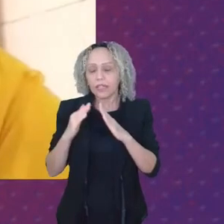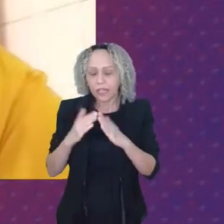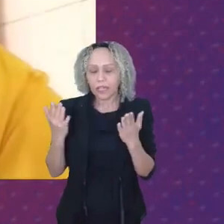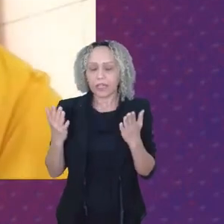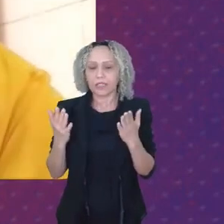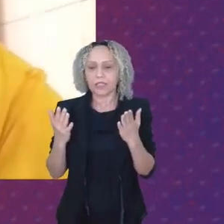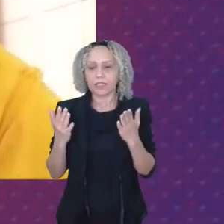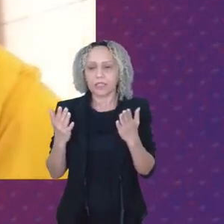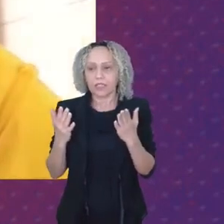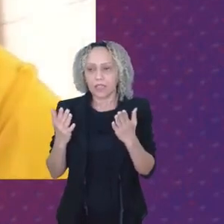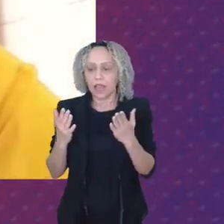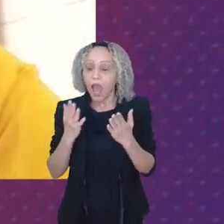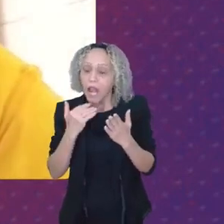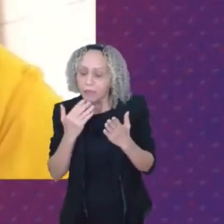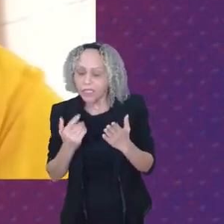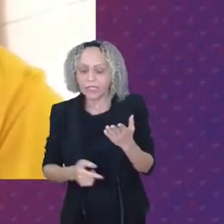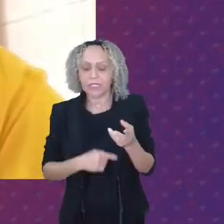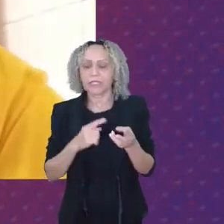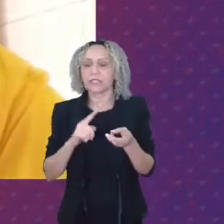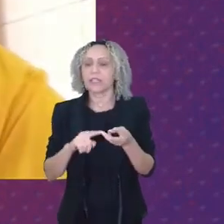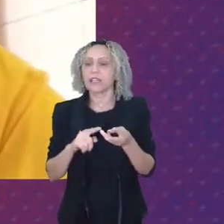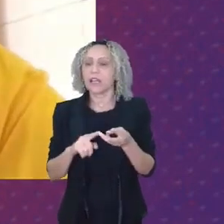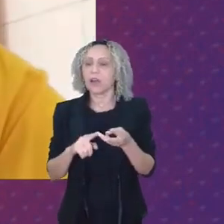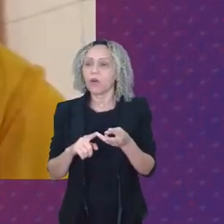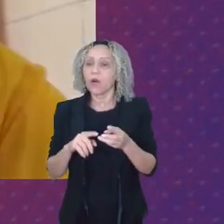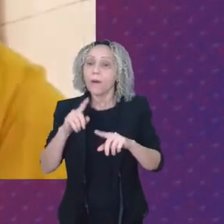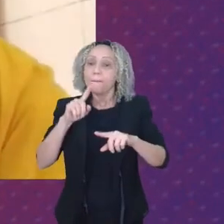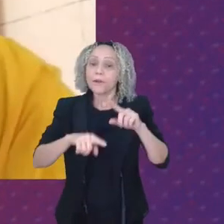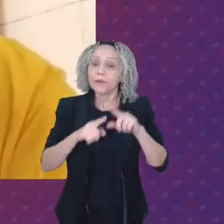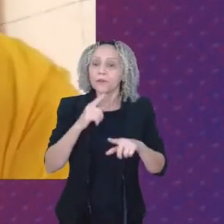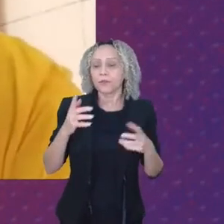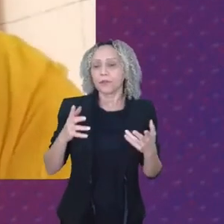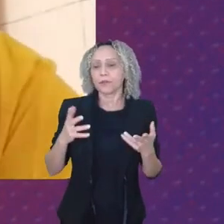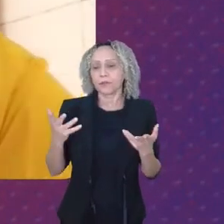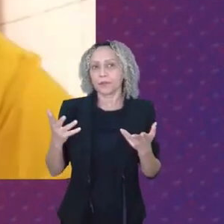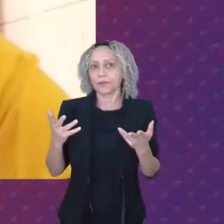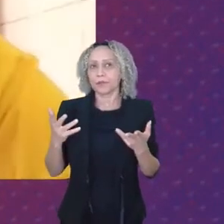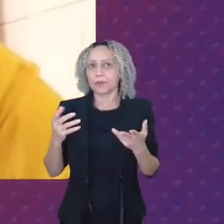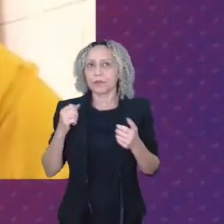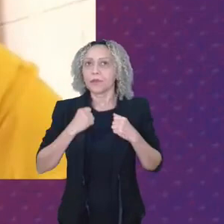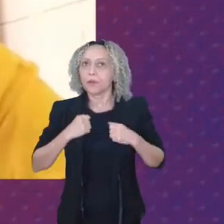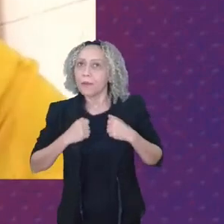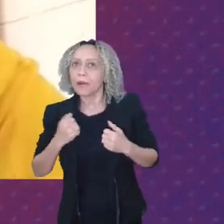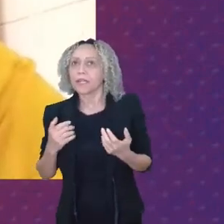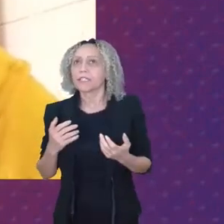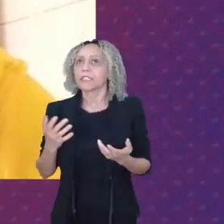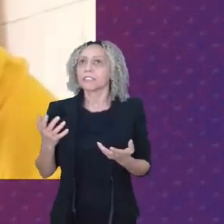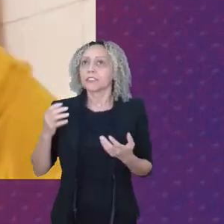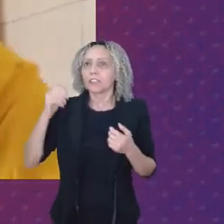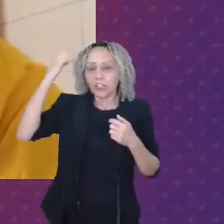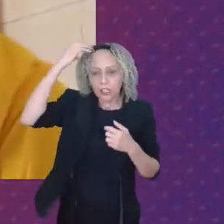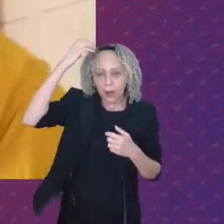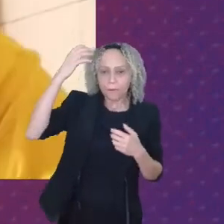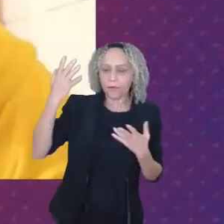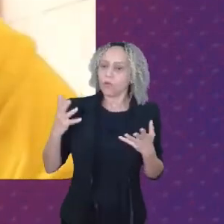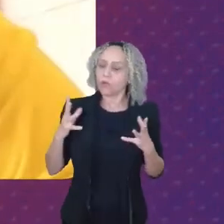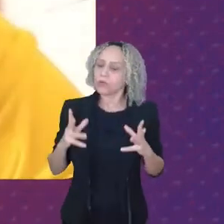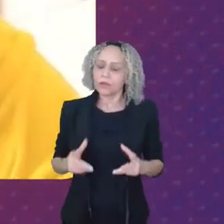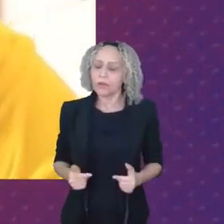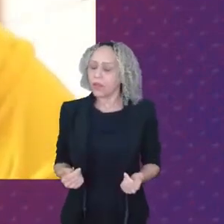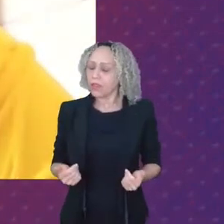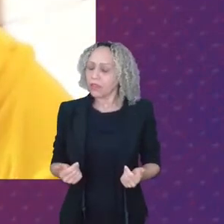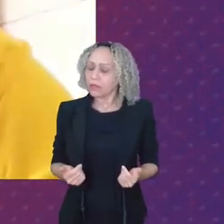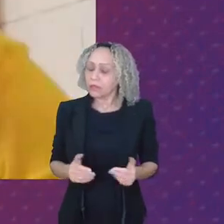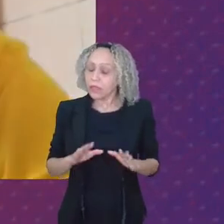de higiene, leia-se, um desodorante, um sabonete e um papel higiênico, que não era igual da família. E a moradia, se